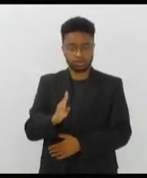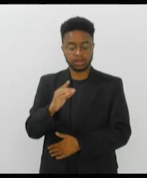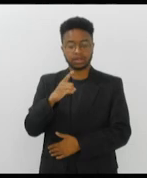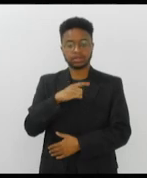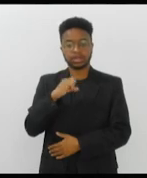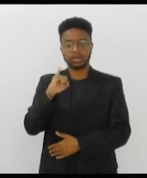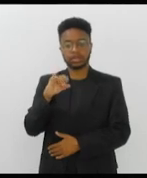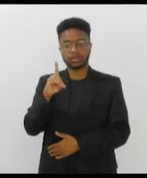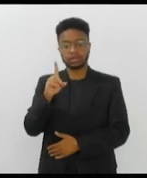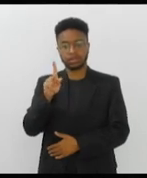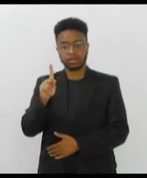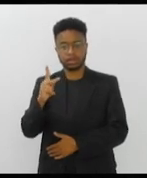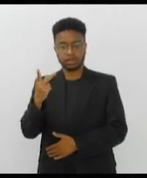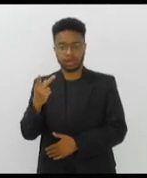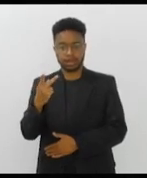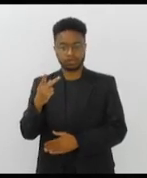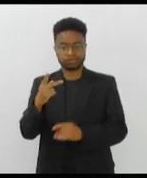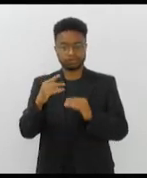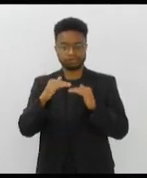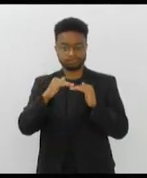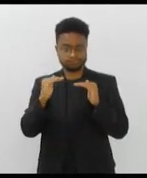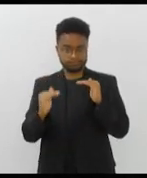IDH baixo,